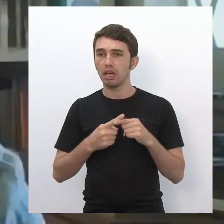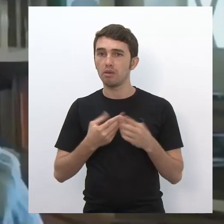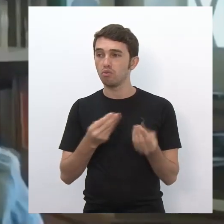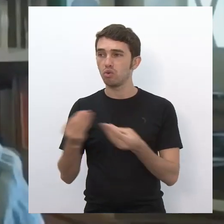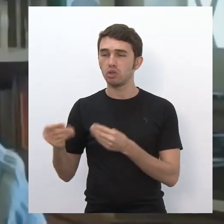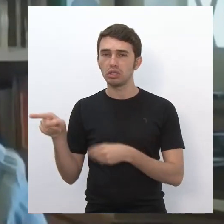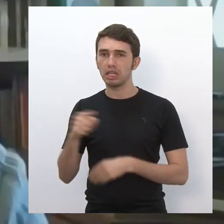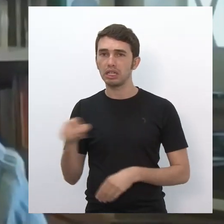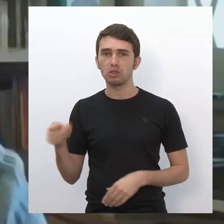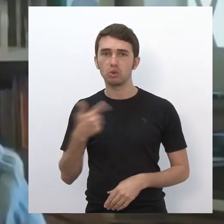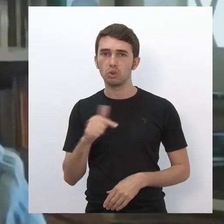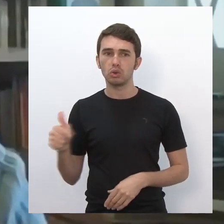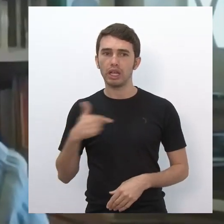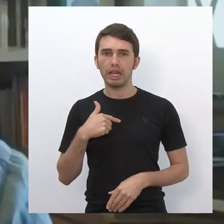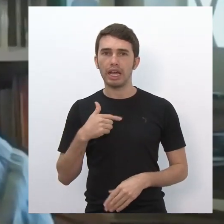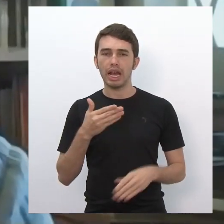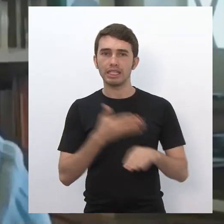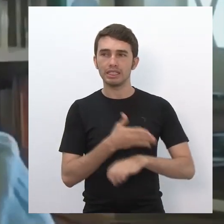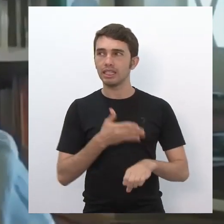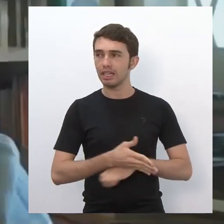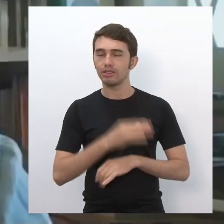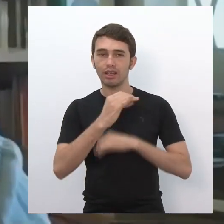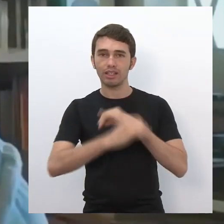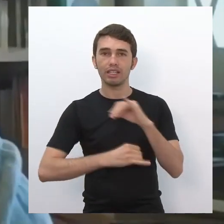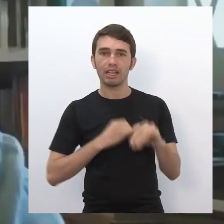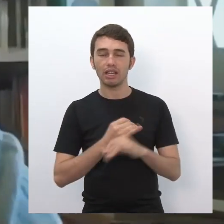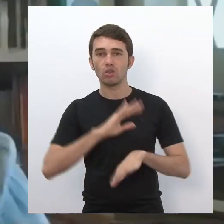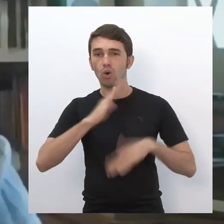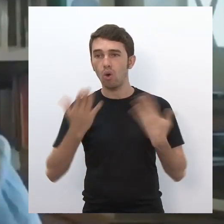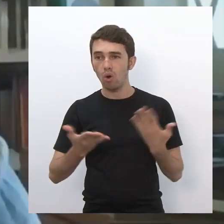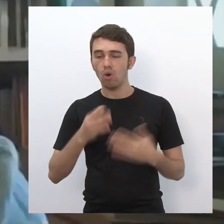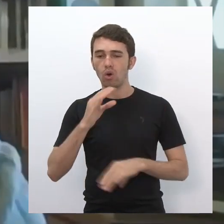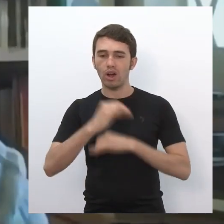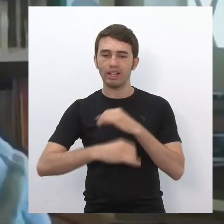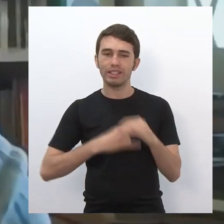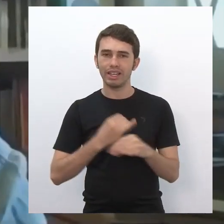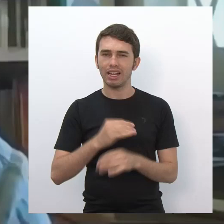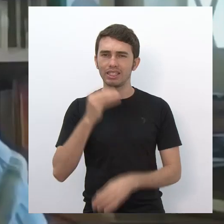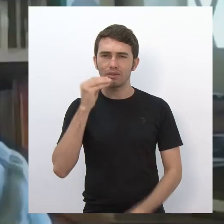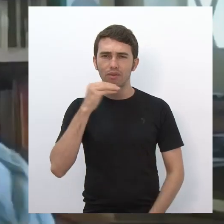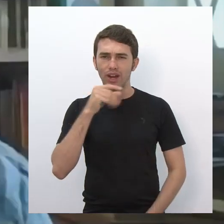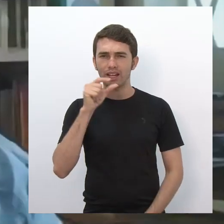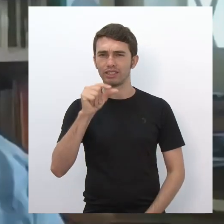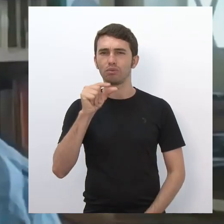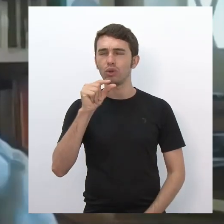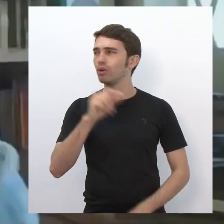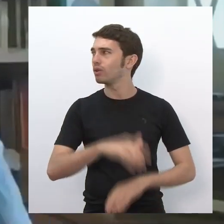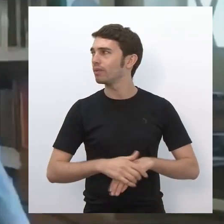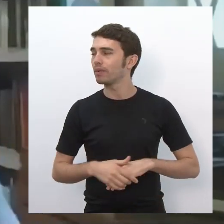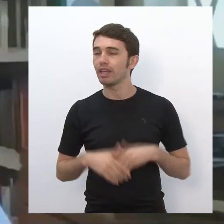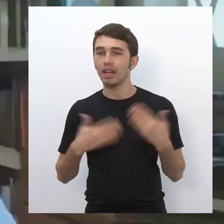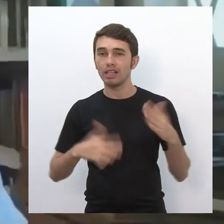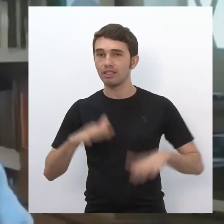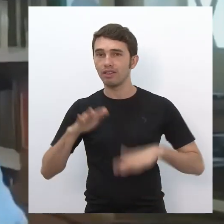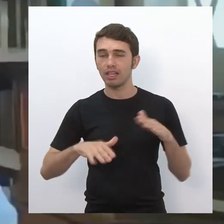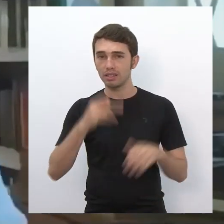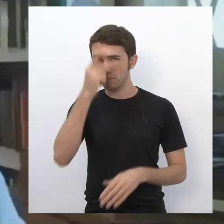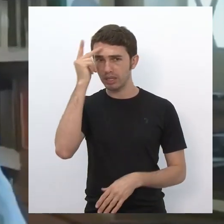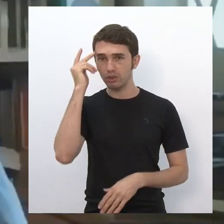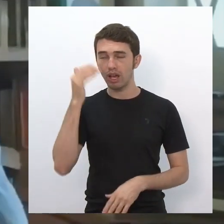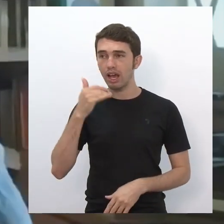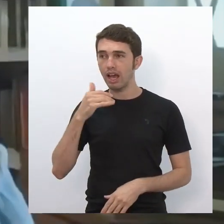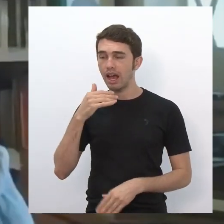ou tem acesso ruim à internet. Então, a gente entra em contato com eles do jeito que dá, por telefone, por